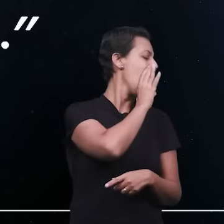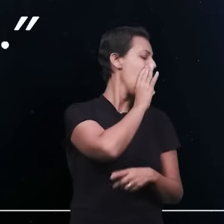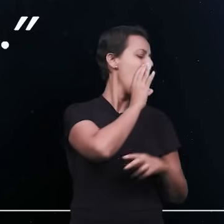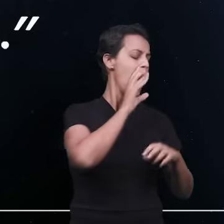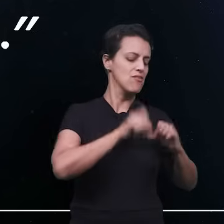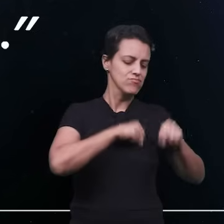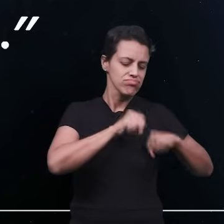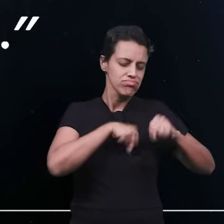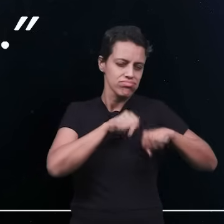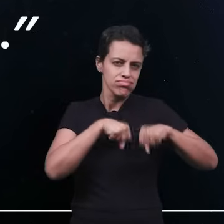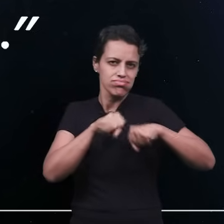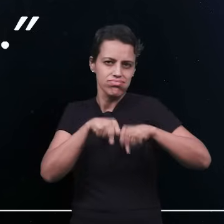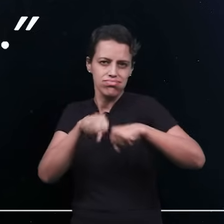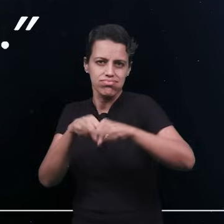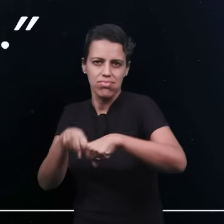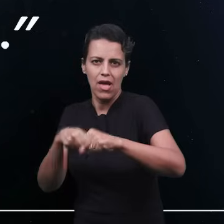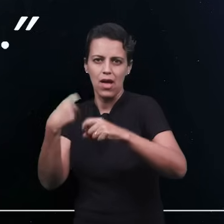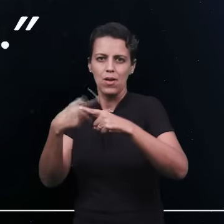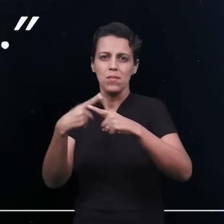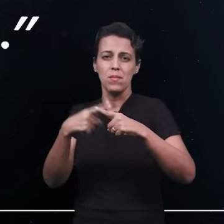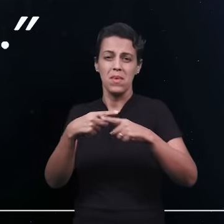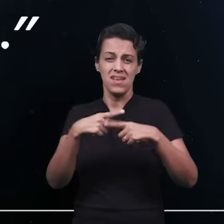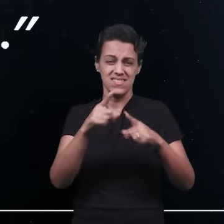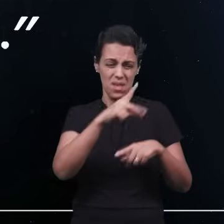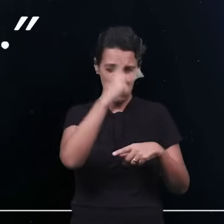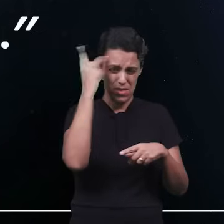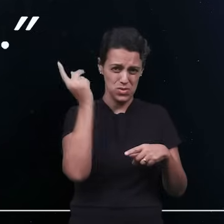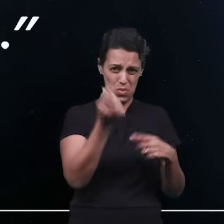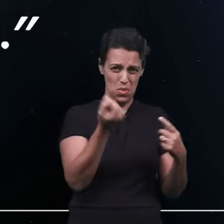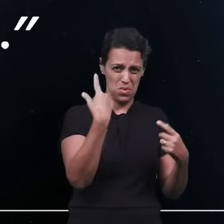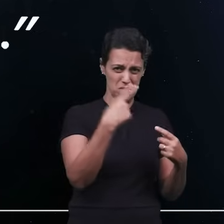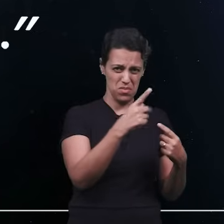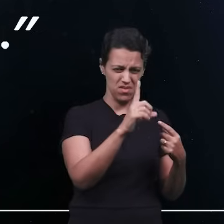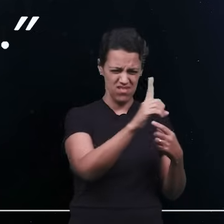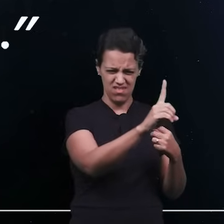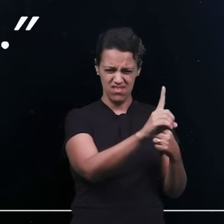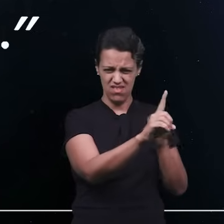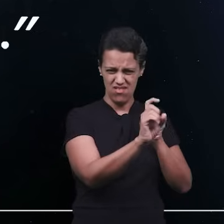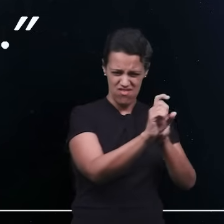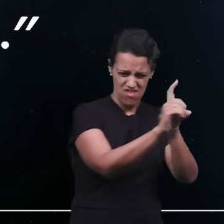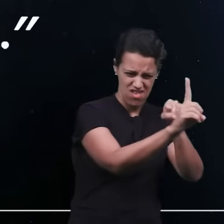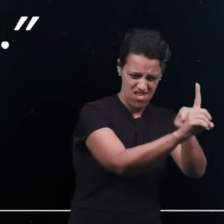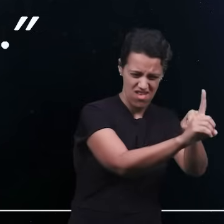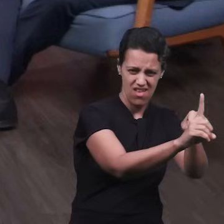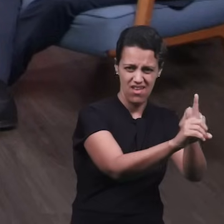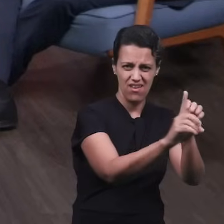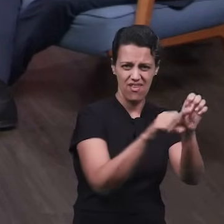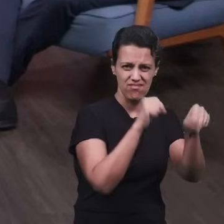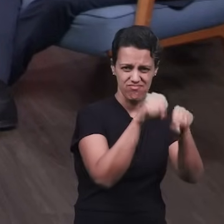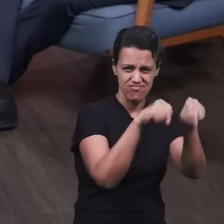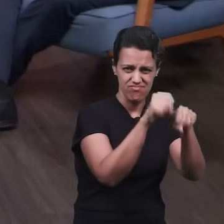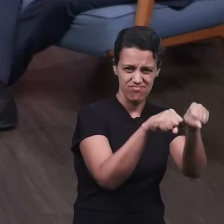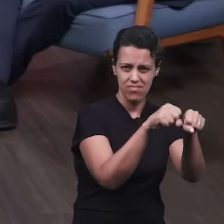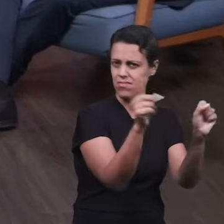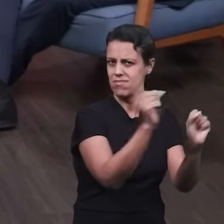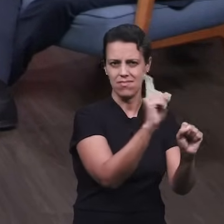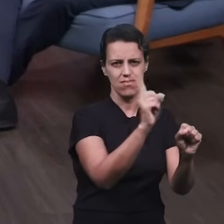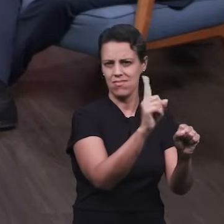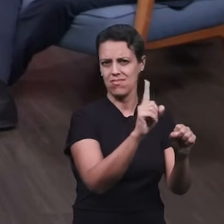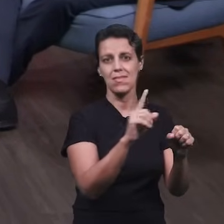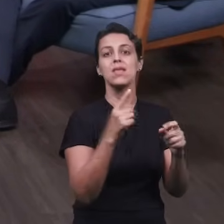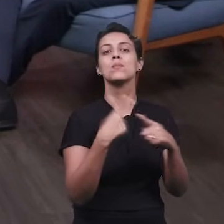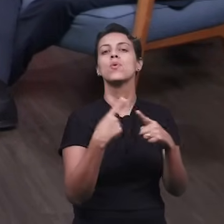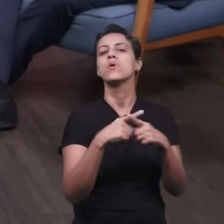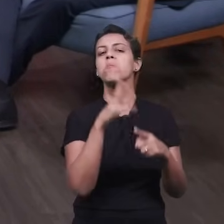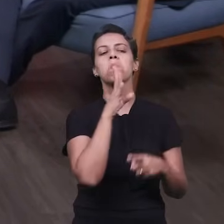nenhum seguirão o estranho, antes fugirão dele, porque não conhecem a voz de estranhos. Até eu estava conversando antes com